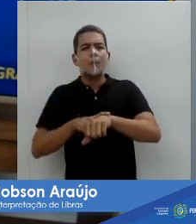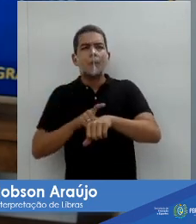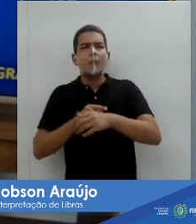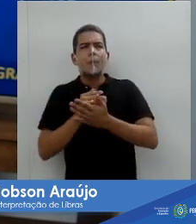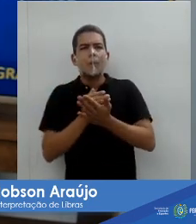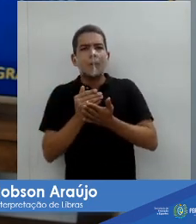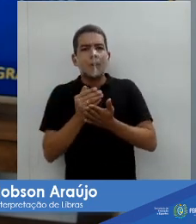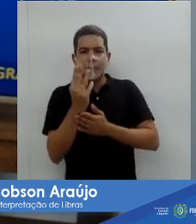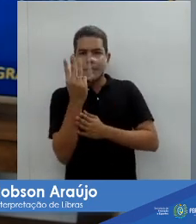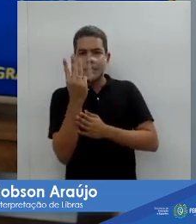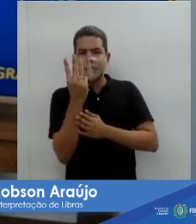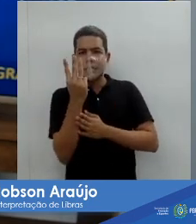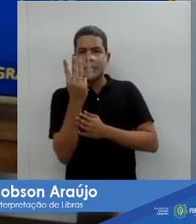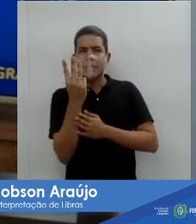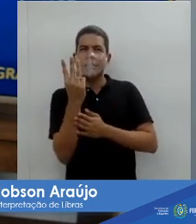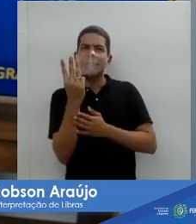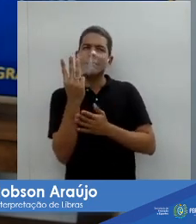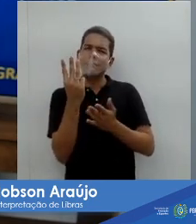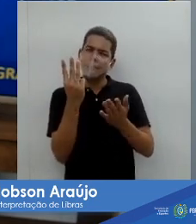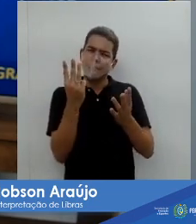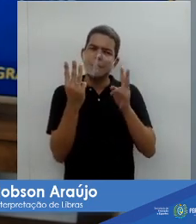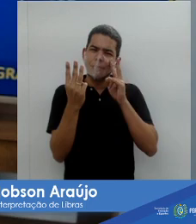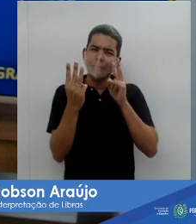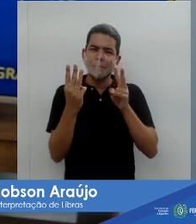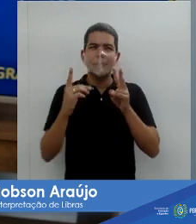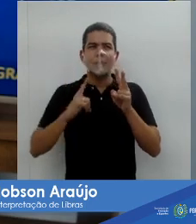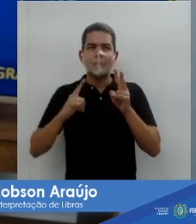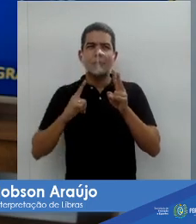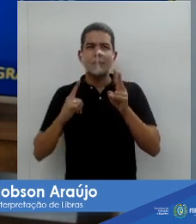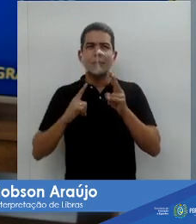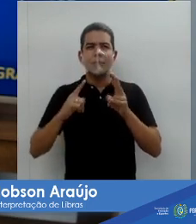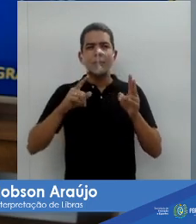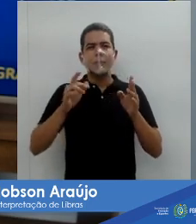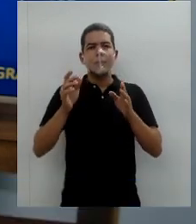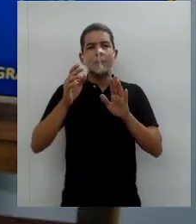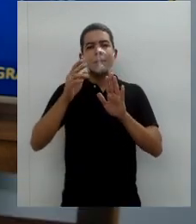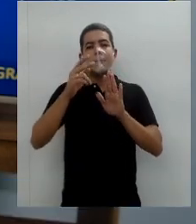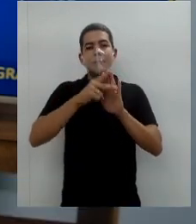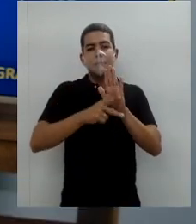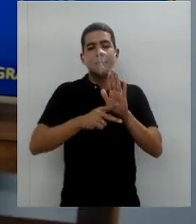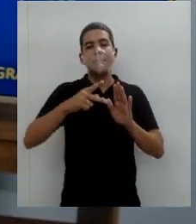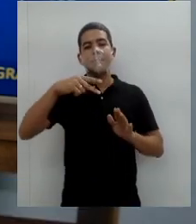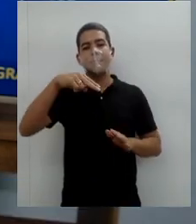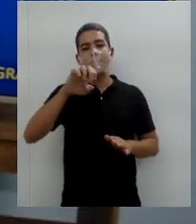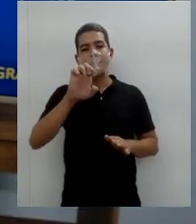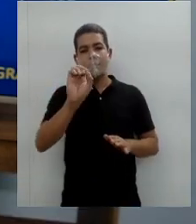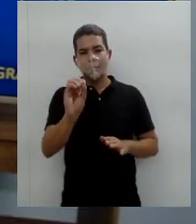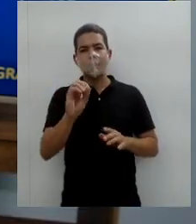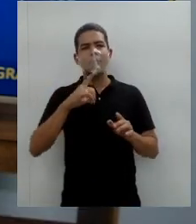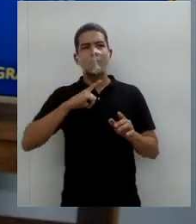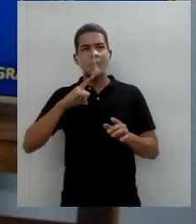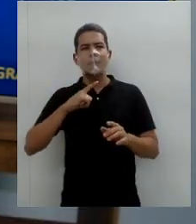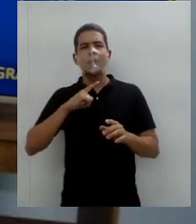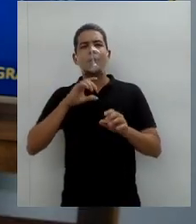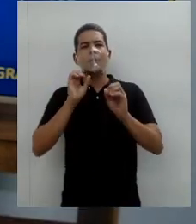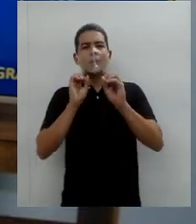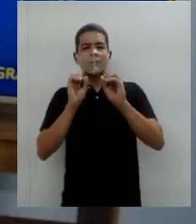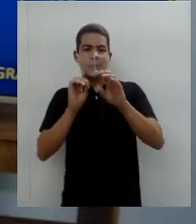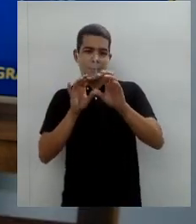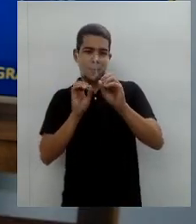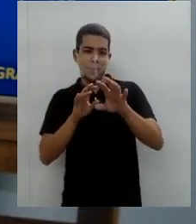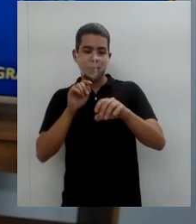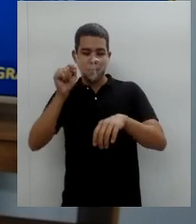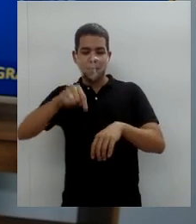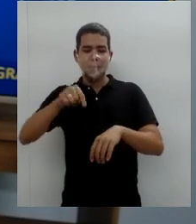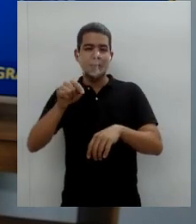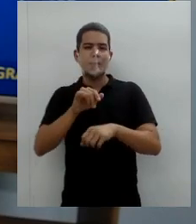às 15 horas, mas você viu que tem uma programação NEL para você e agora, ao vivo, está apresentando a aula para você às 17 horas